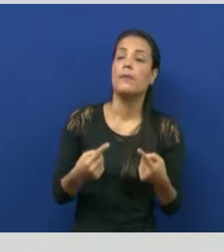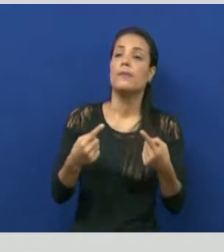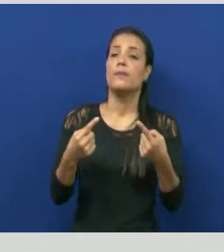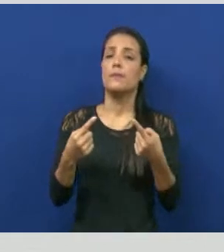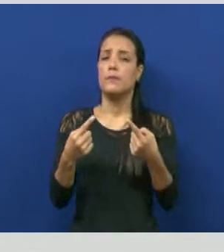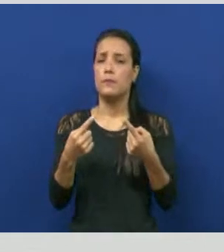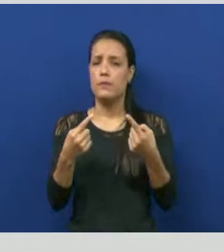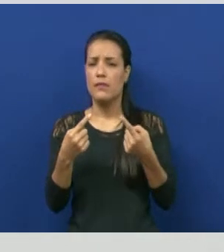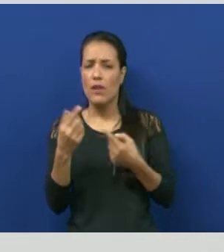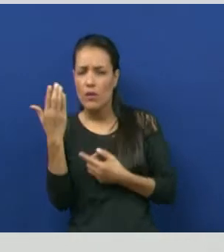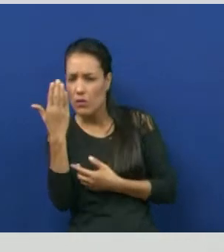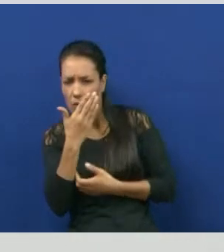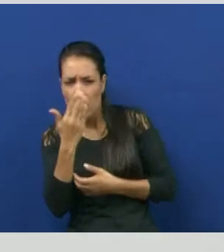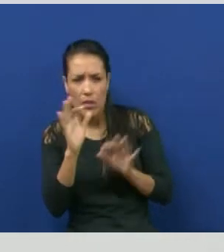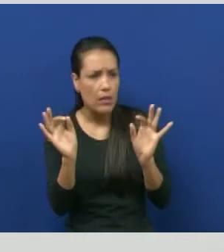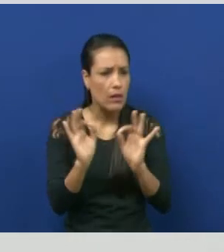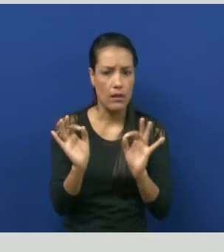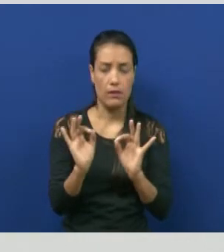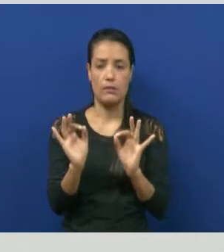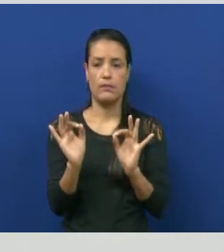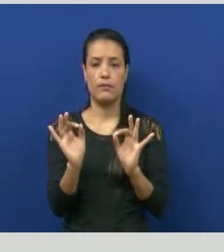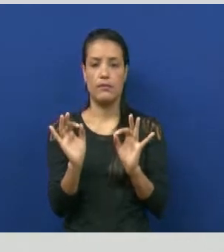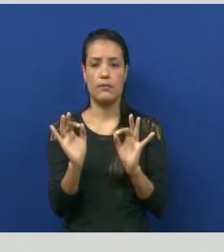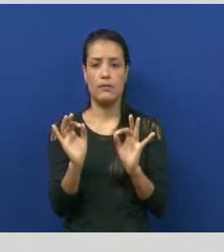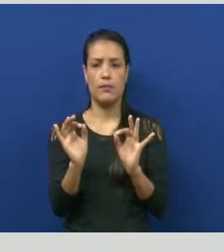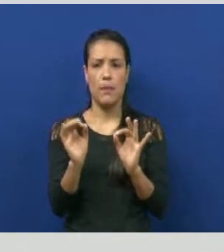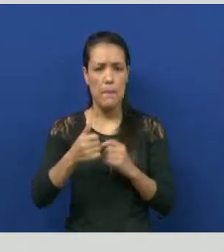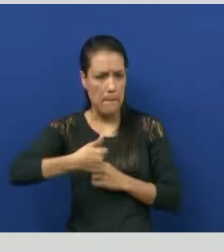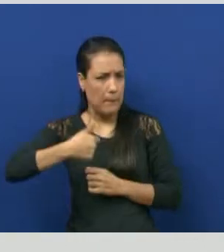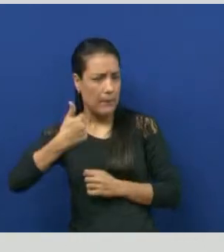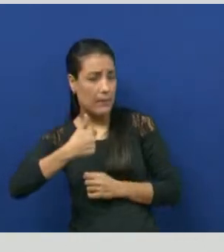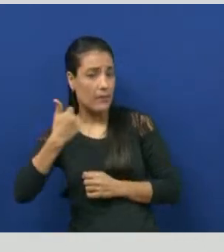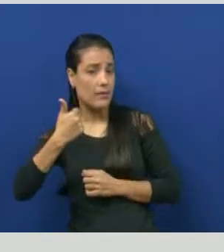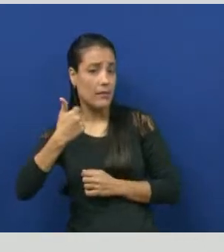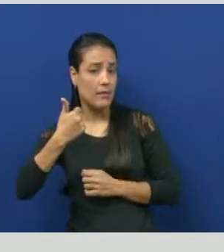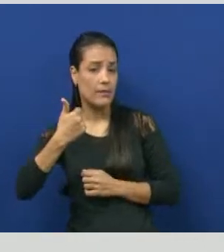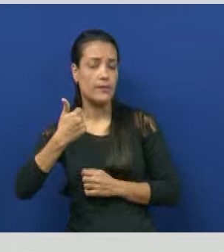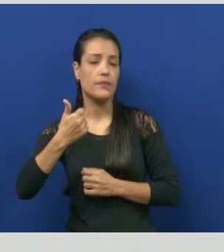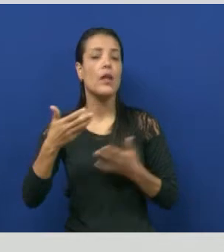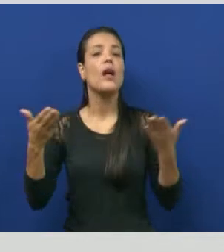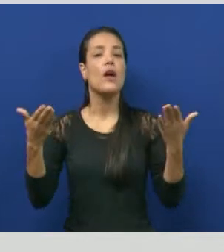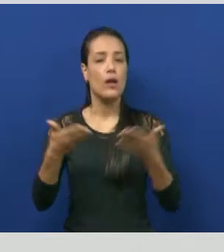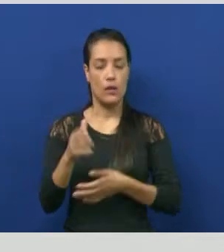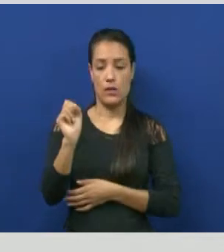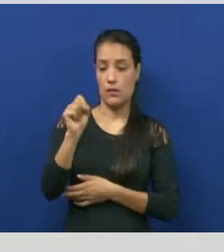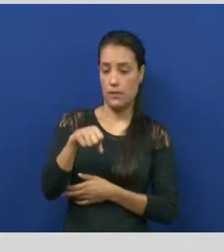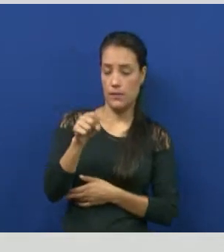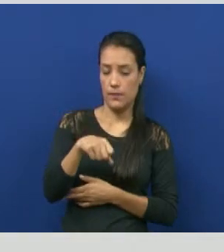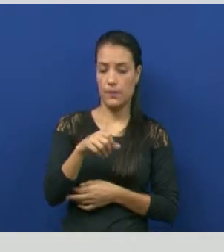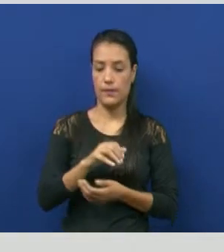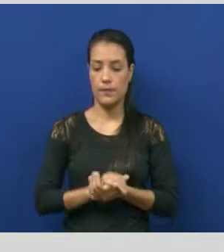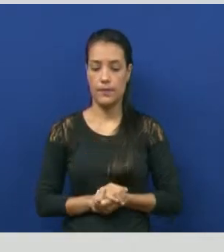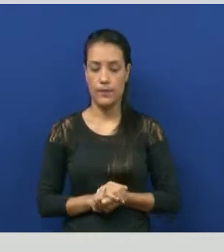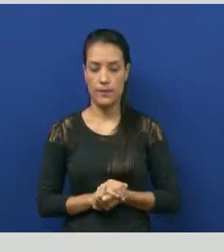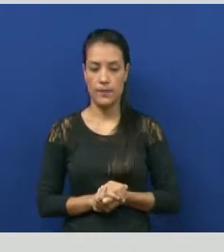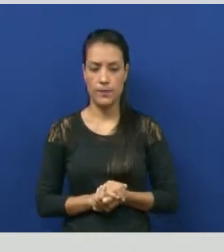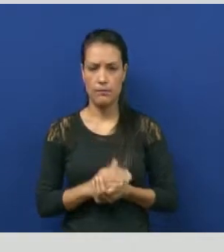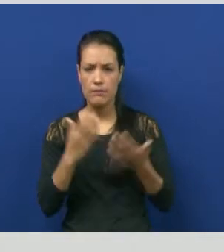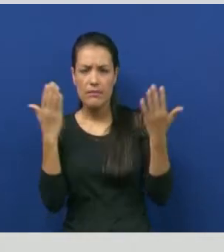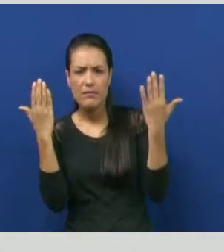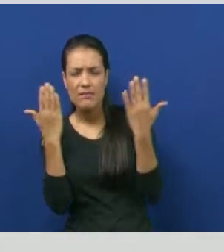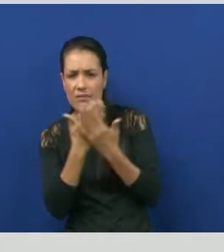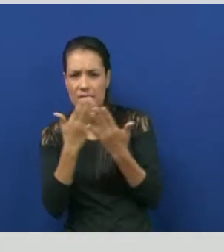viu nada? Nada? É o primeiro? Pois, hoje é. Não